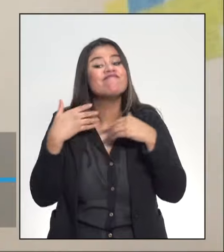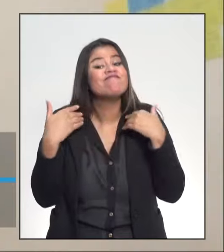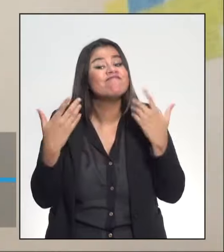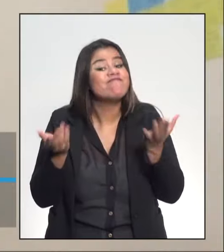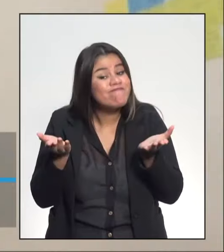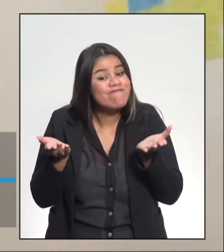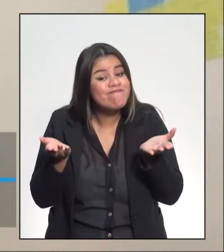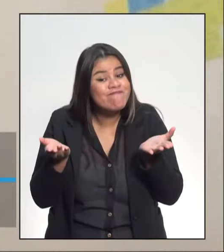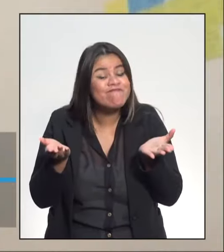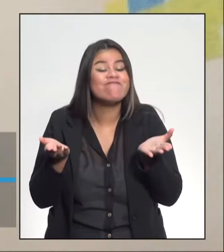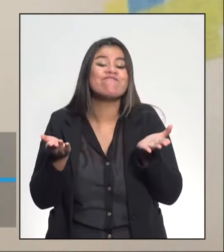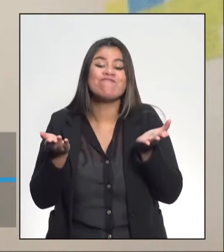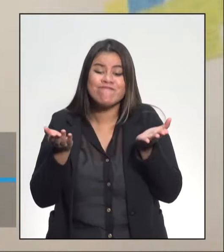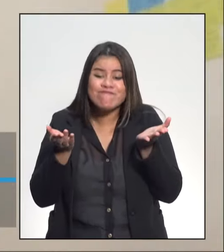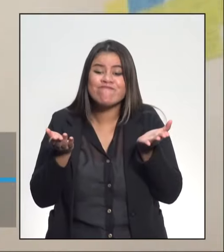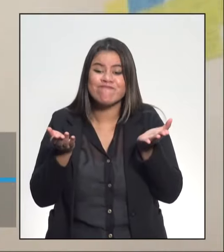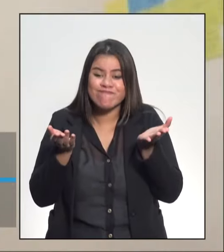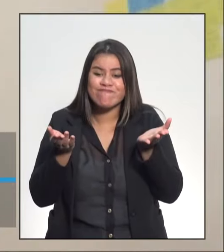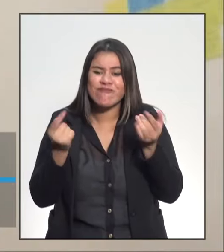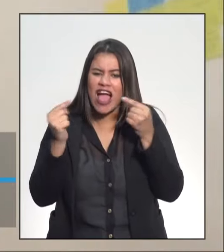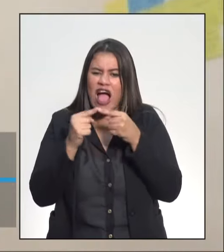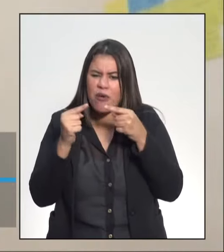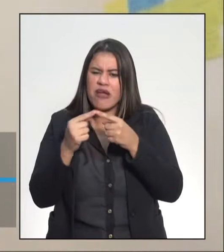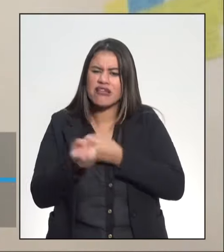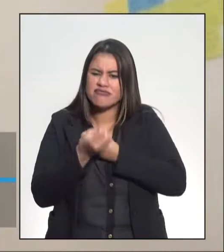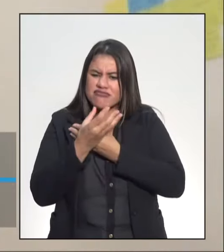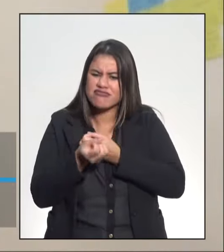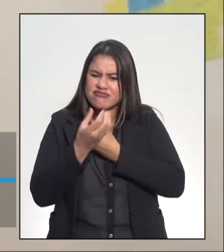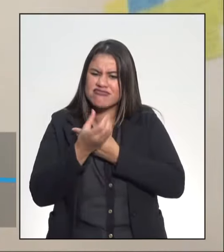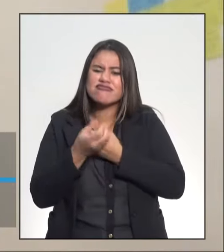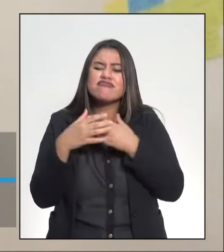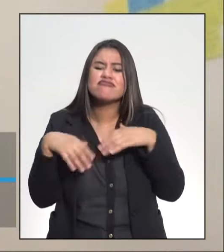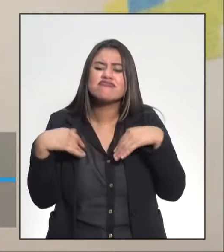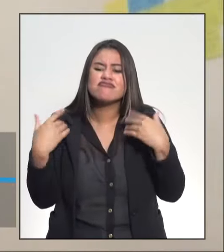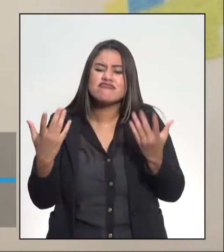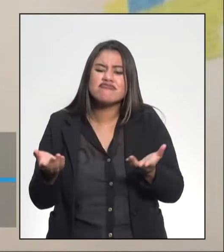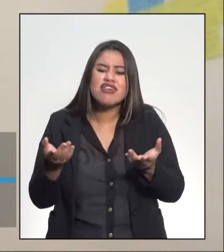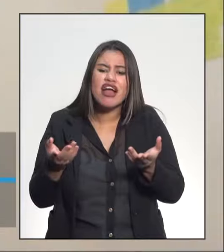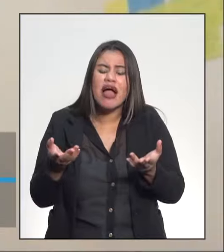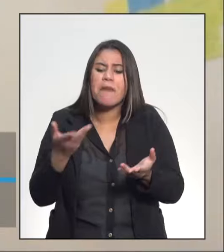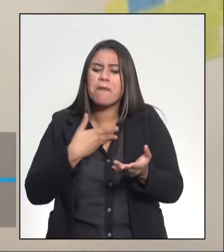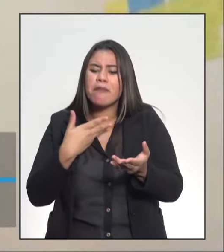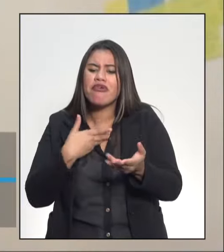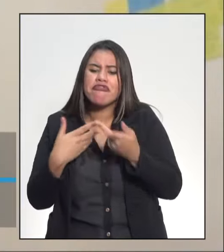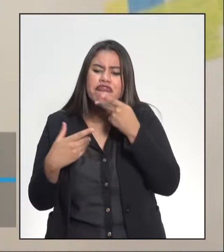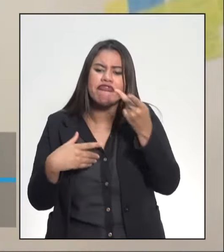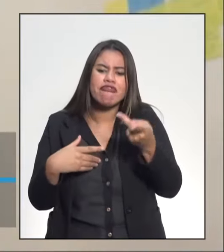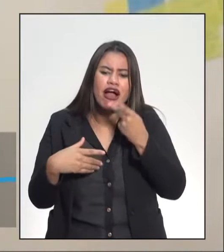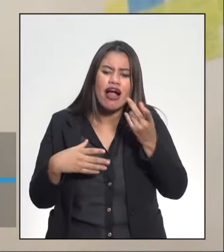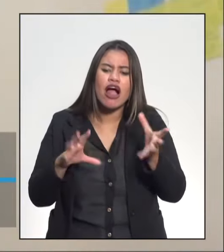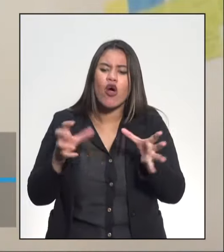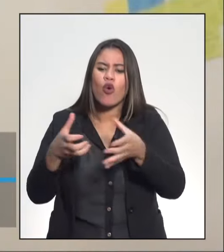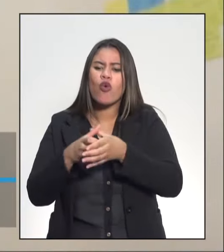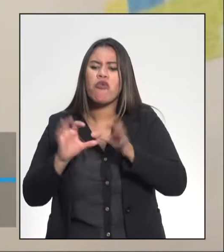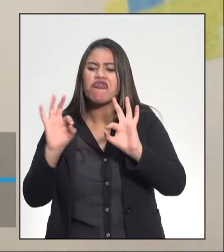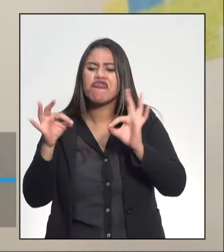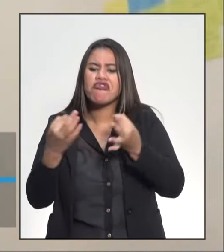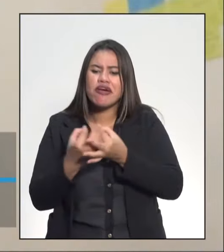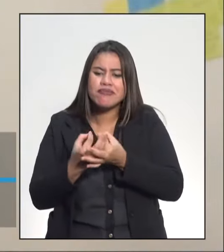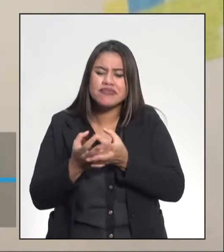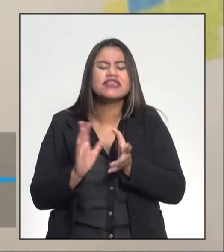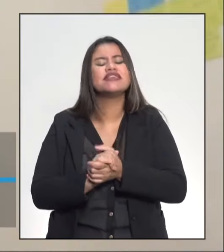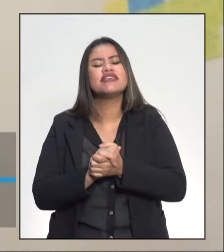Será que o WhatsApp eu posso buscar as informações no WhatsApp, que o meu colega fala, o que eu recebo no grupo da família, o que